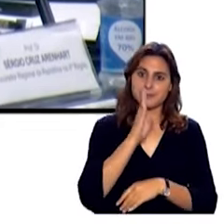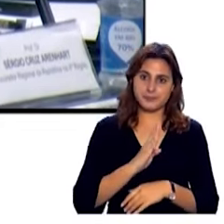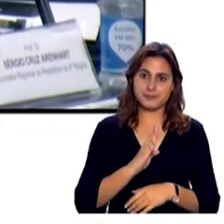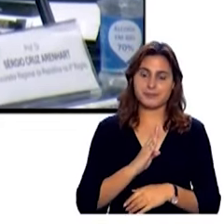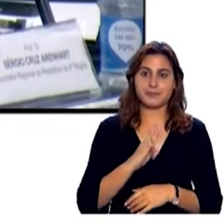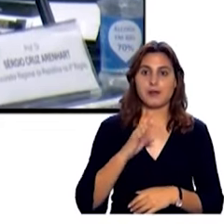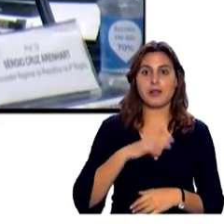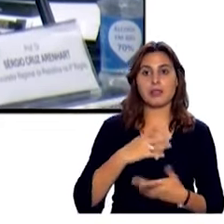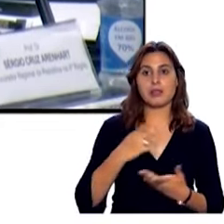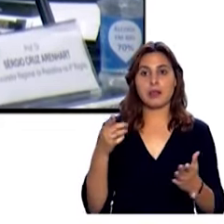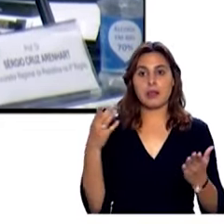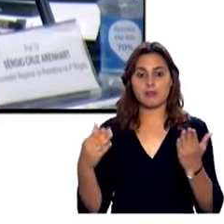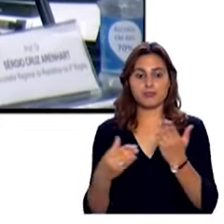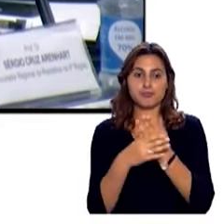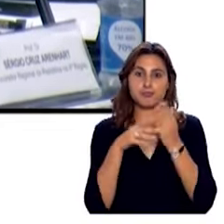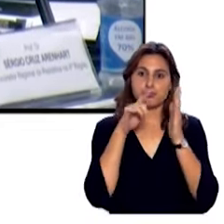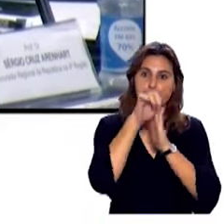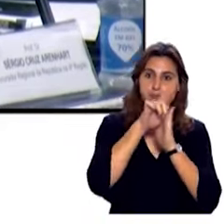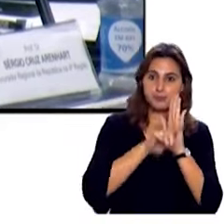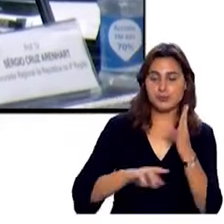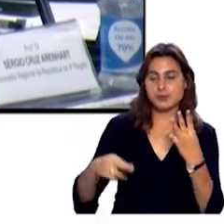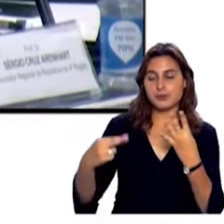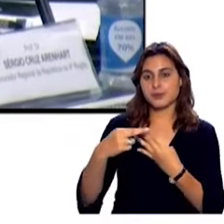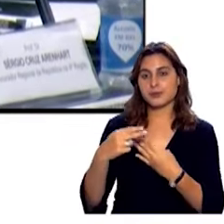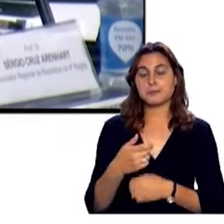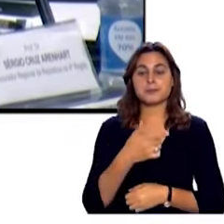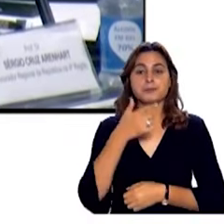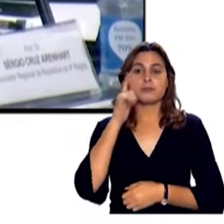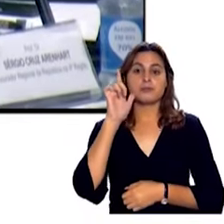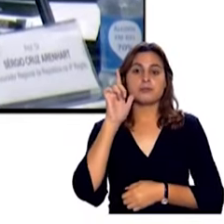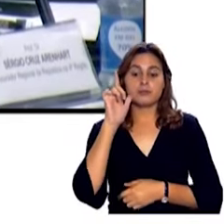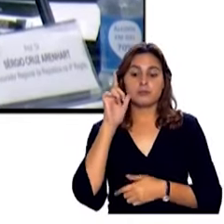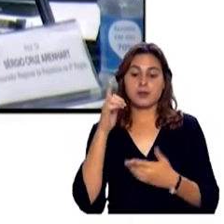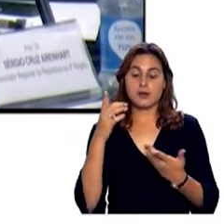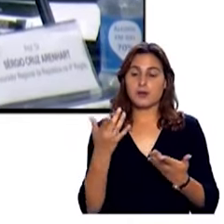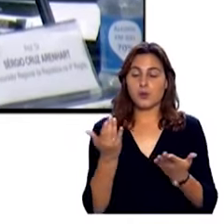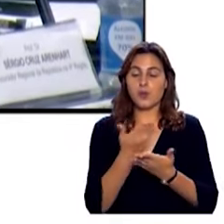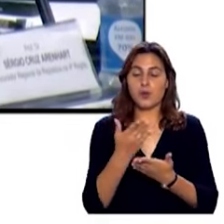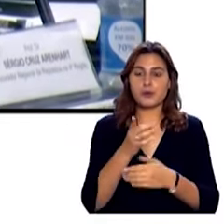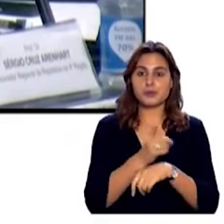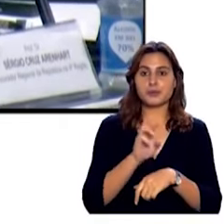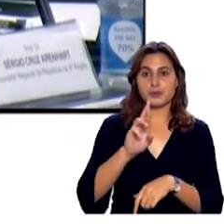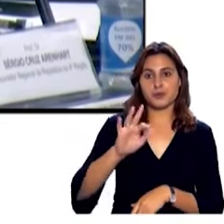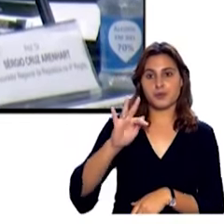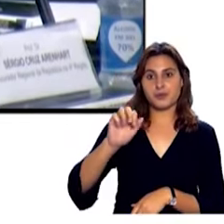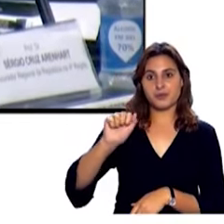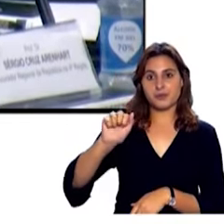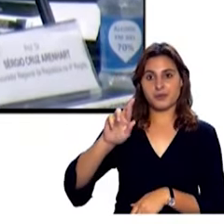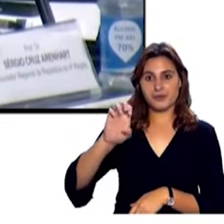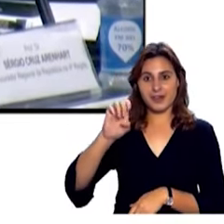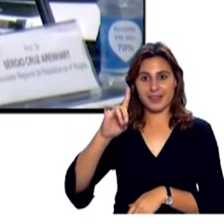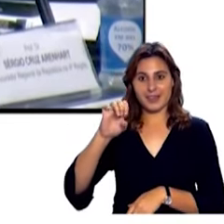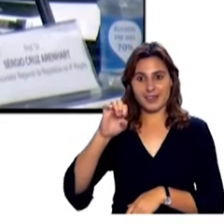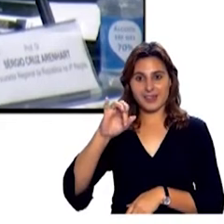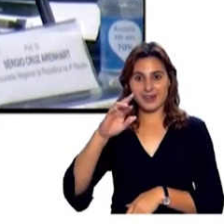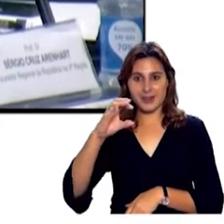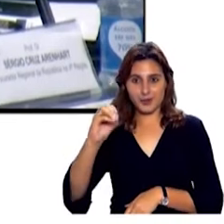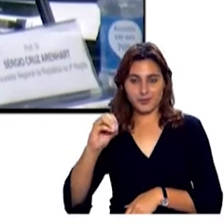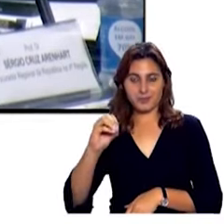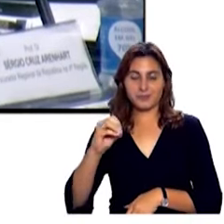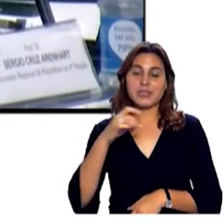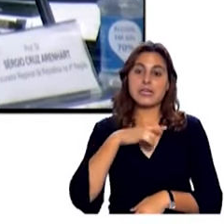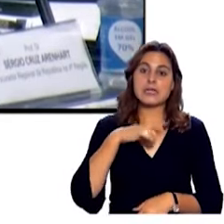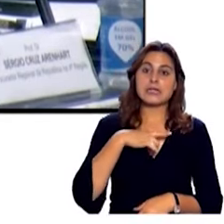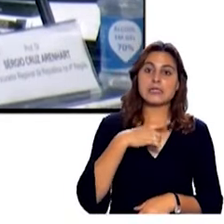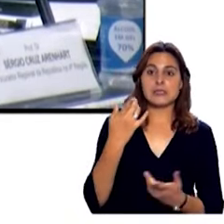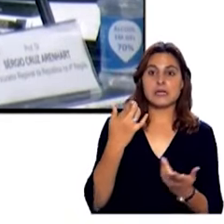recursais ontem Dr Frederico perdão hoje de manhã Dr Frederico quando apresentava as suas ideias trouxe uma uma uma afirmação